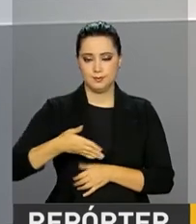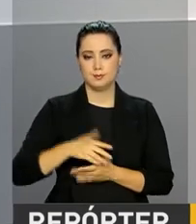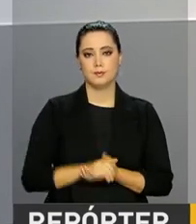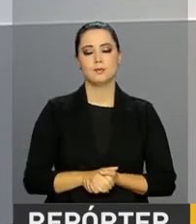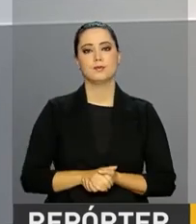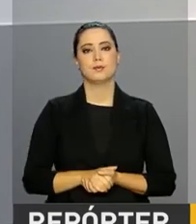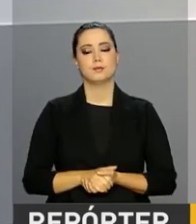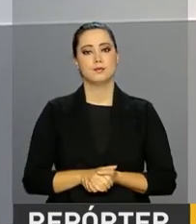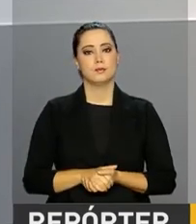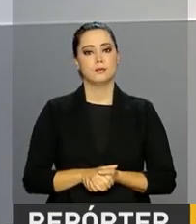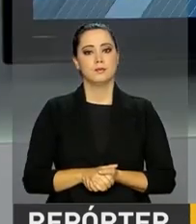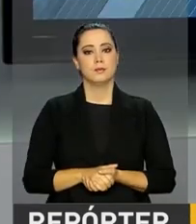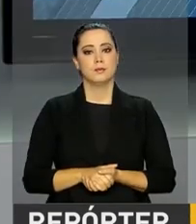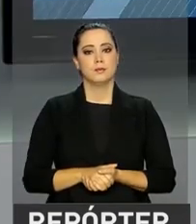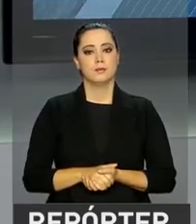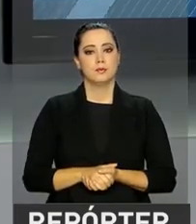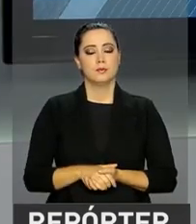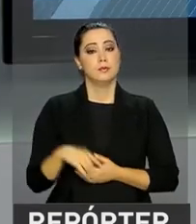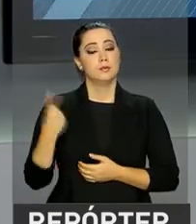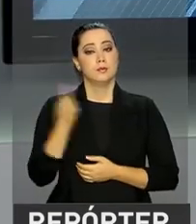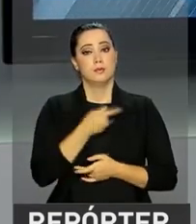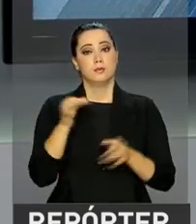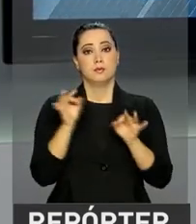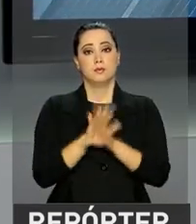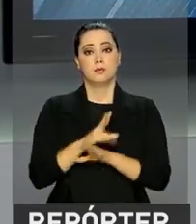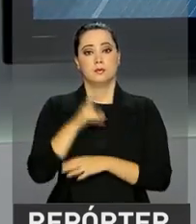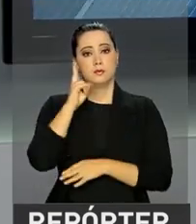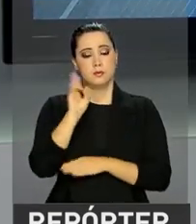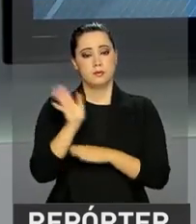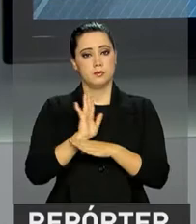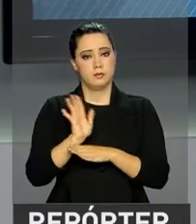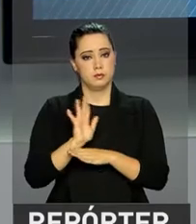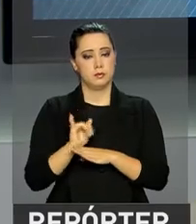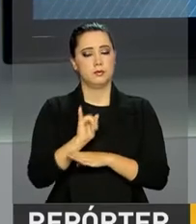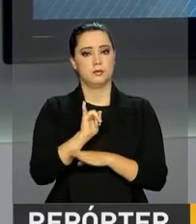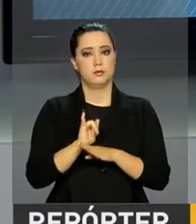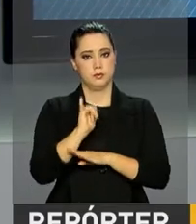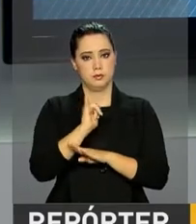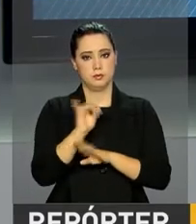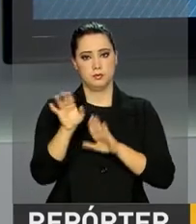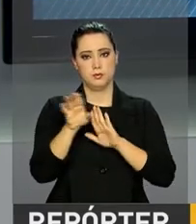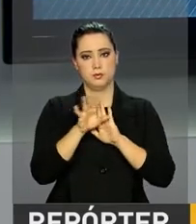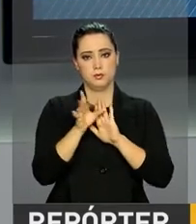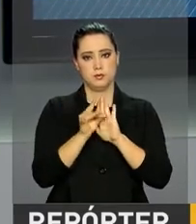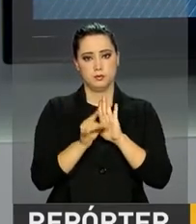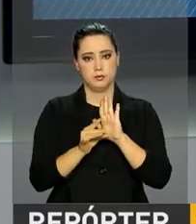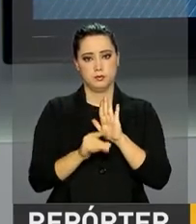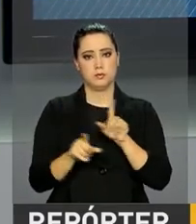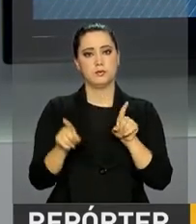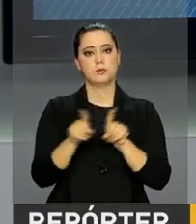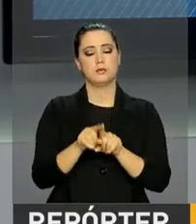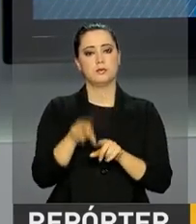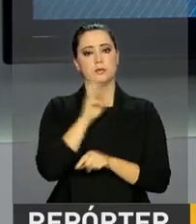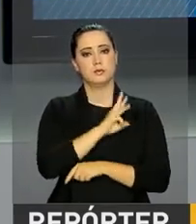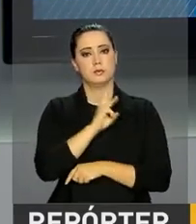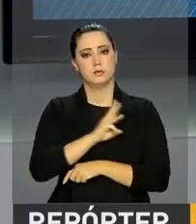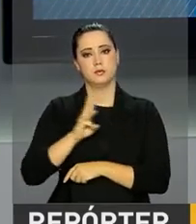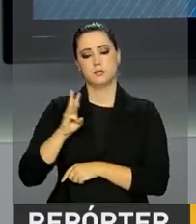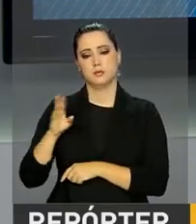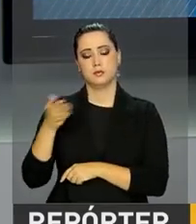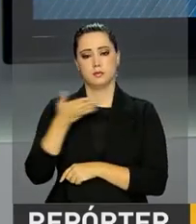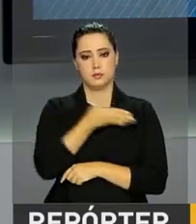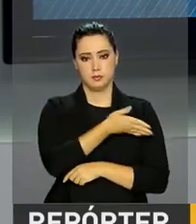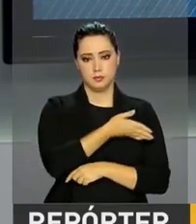146 nós ficamos por aqui você pode rever as reportagens no youtube e toda a nossa programação também está na